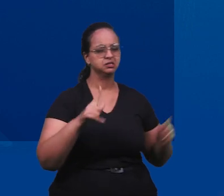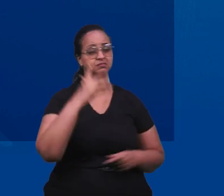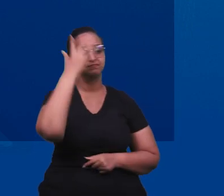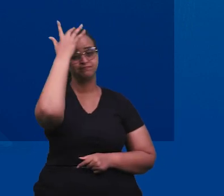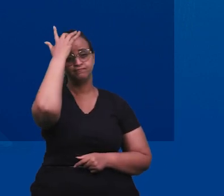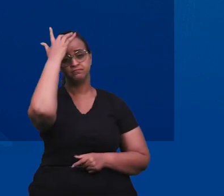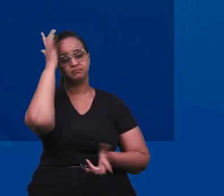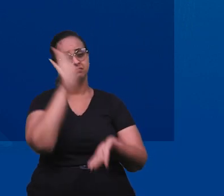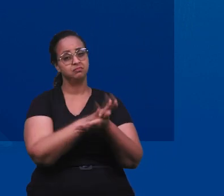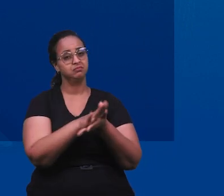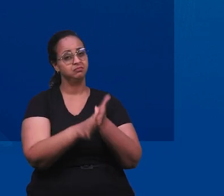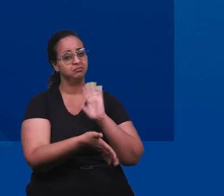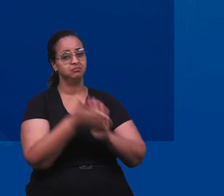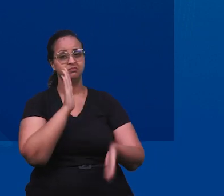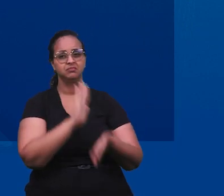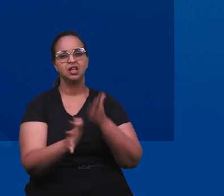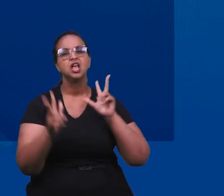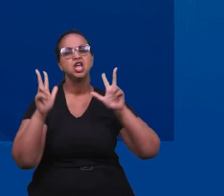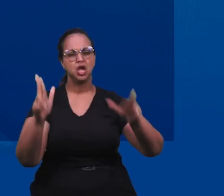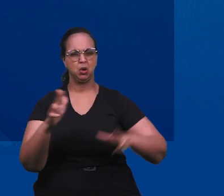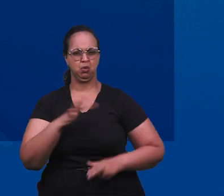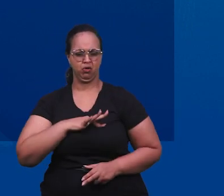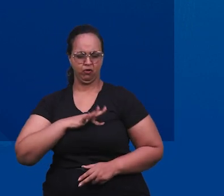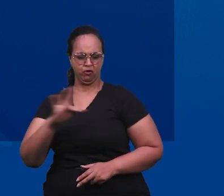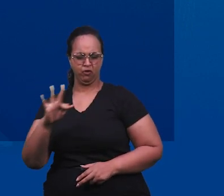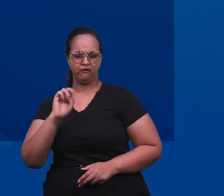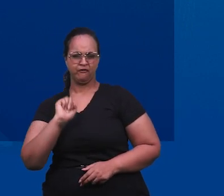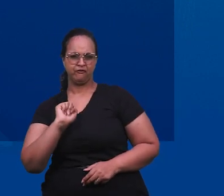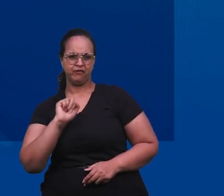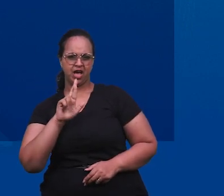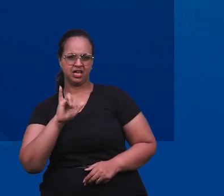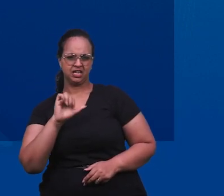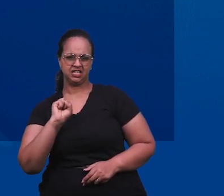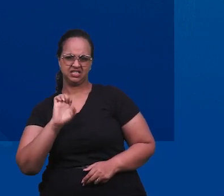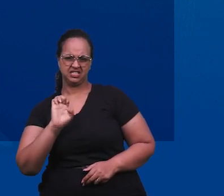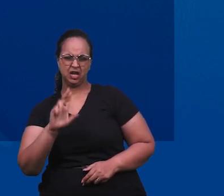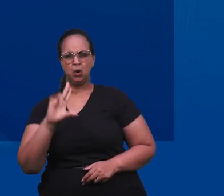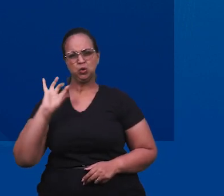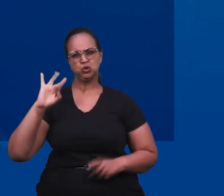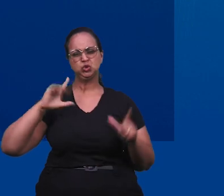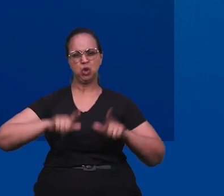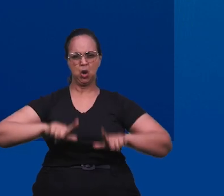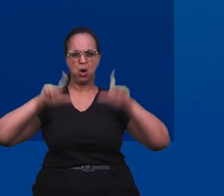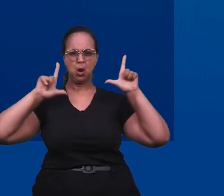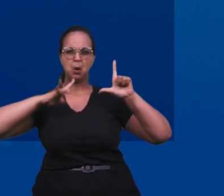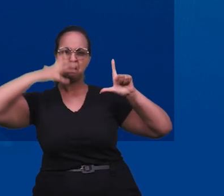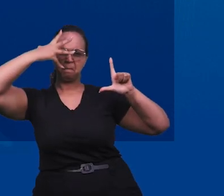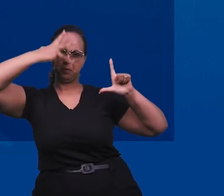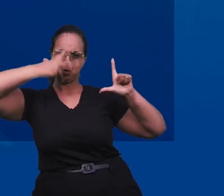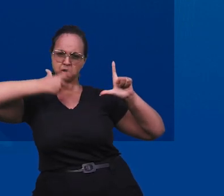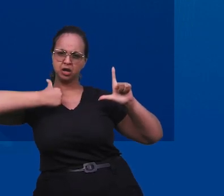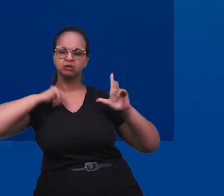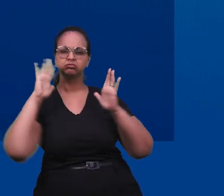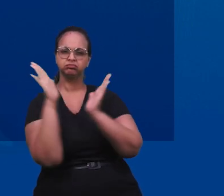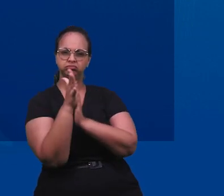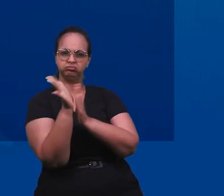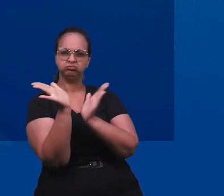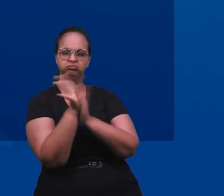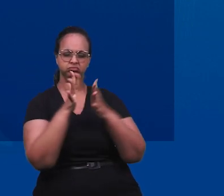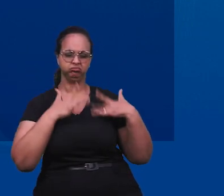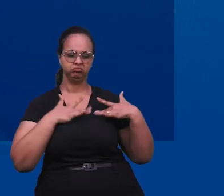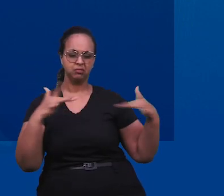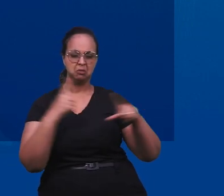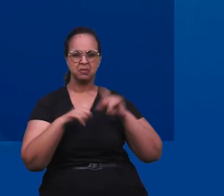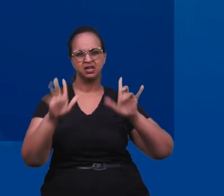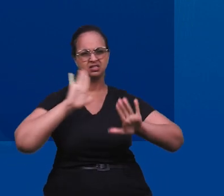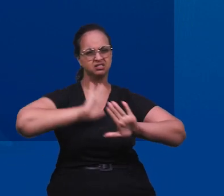fé. Como o próprio Senhor Jesus se referiu aos fariseus, ao chamá-los de sepulcros caiados, que por fora são belos, mas por